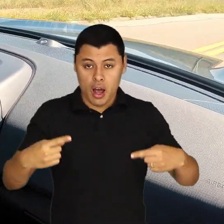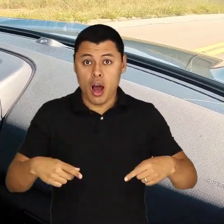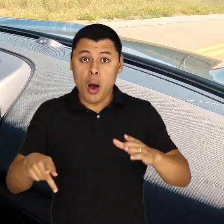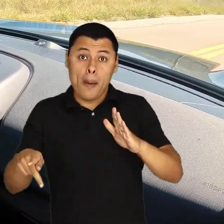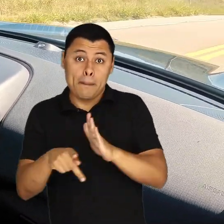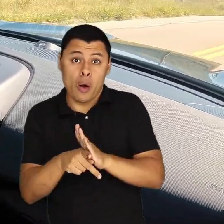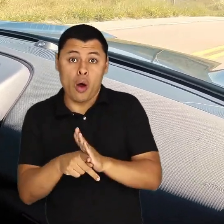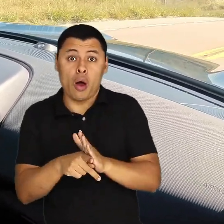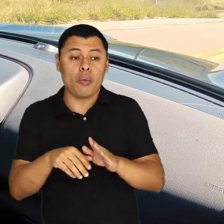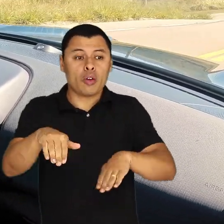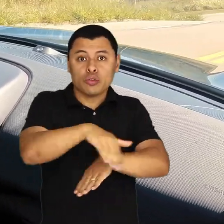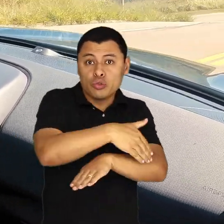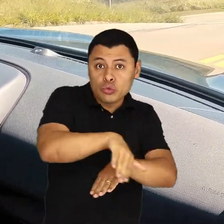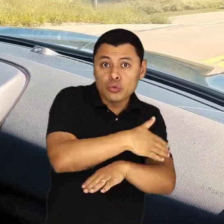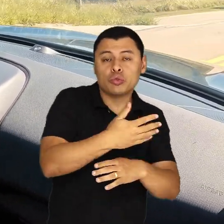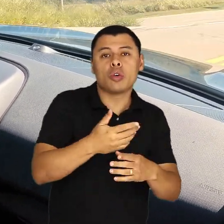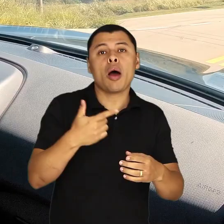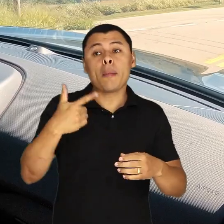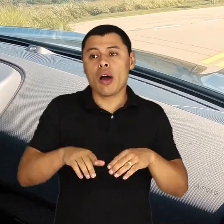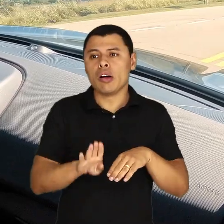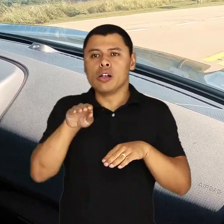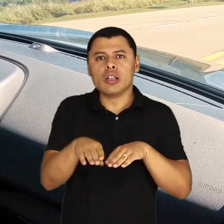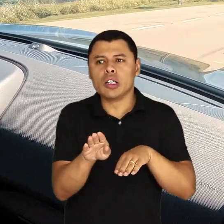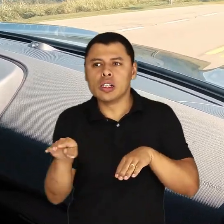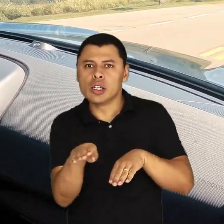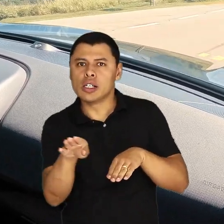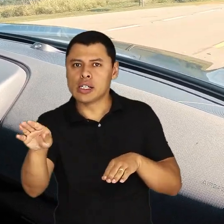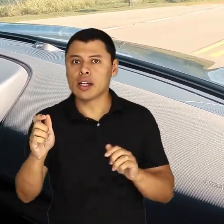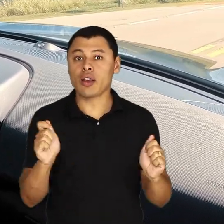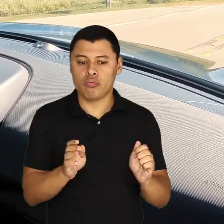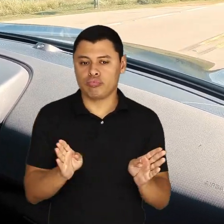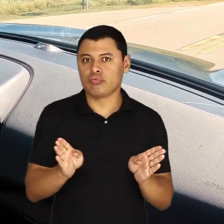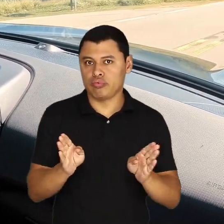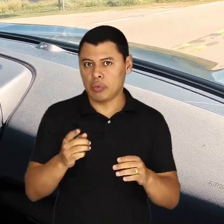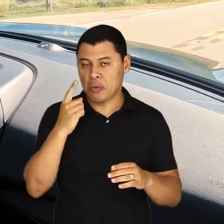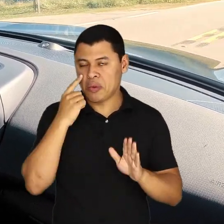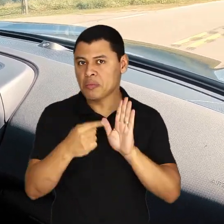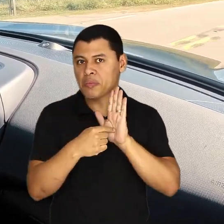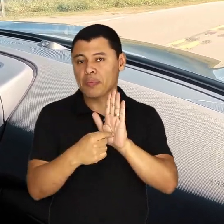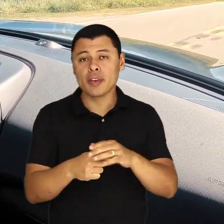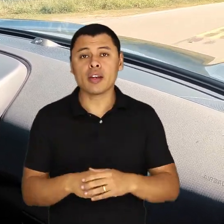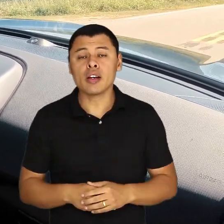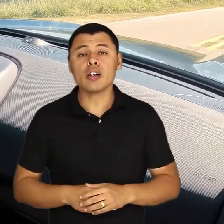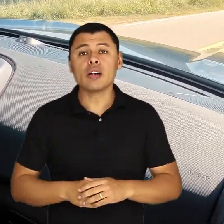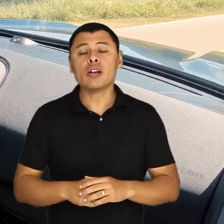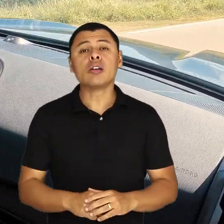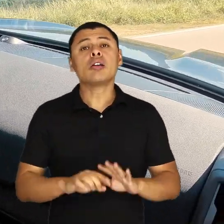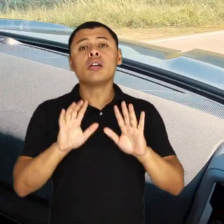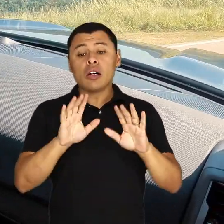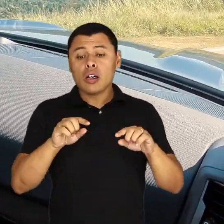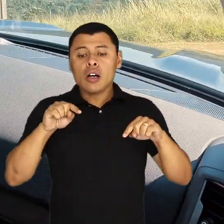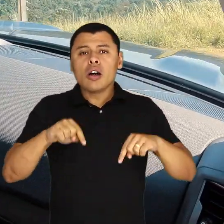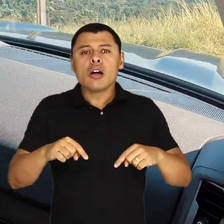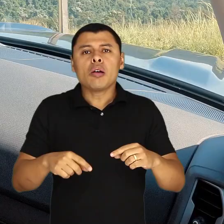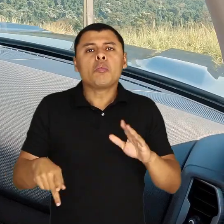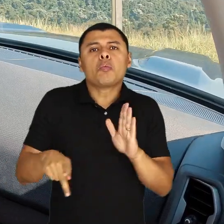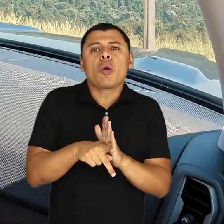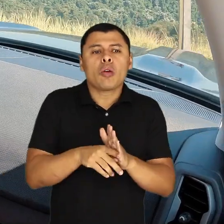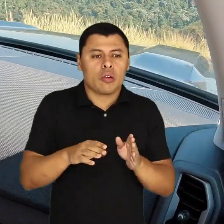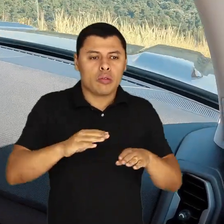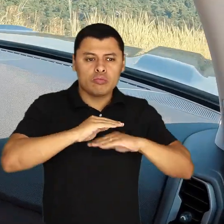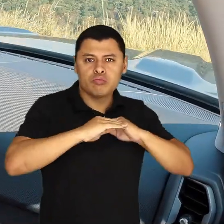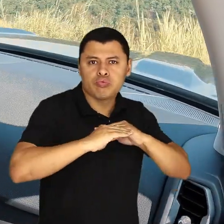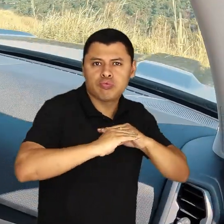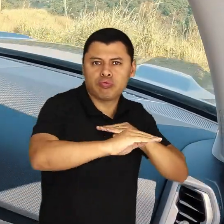na estrada e tem um lado também no fora de estrada, que a gente vai pegar um pouco pesado, como vocês vão ver. Qual que é o lance aqui